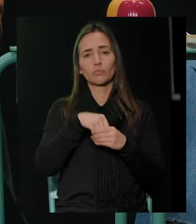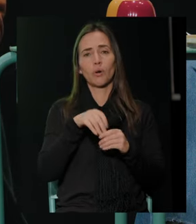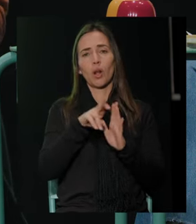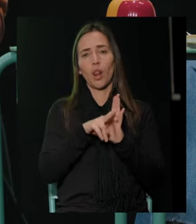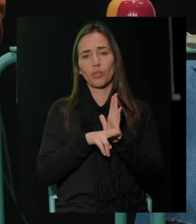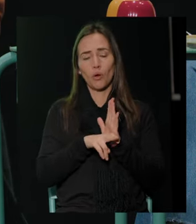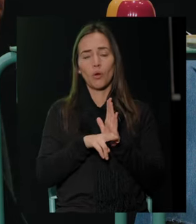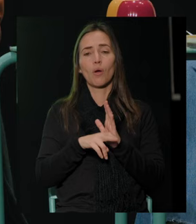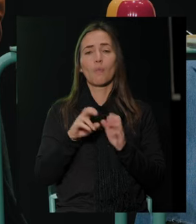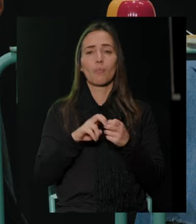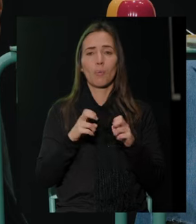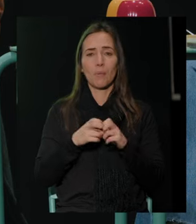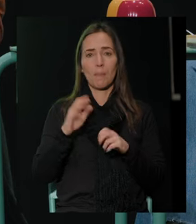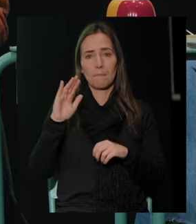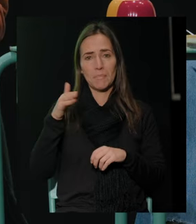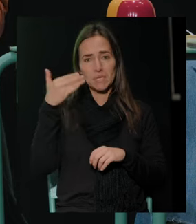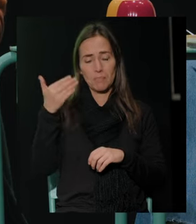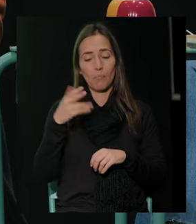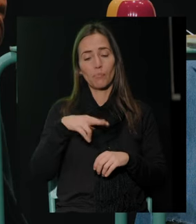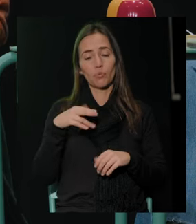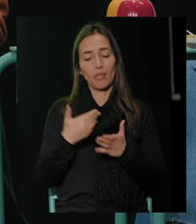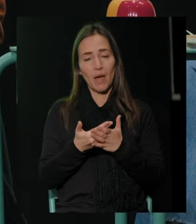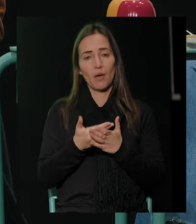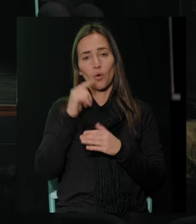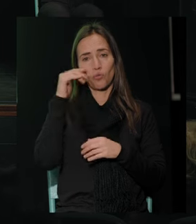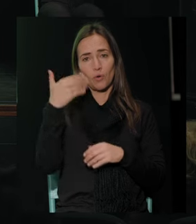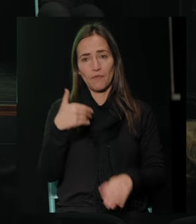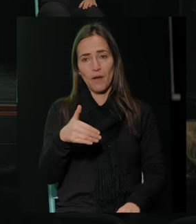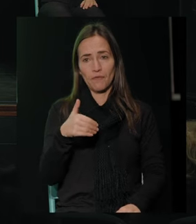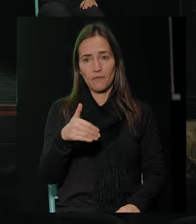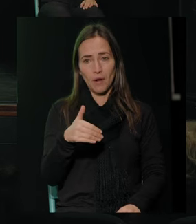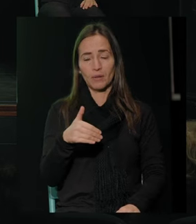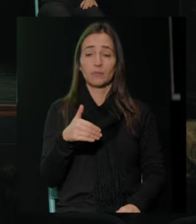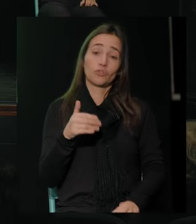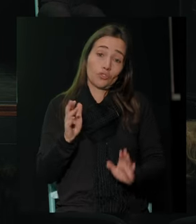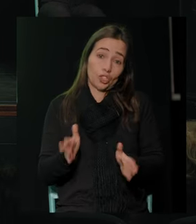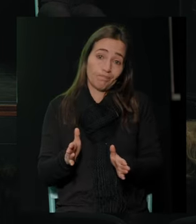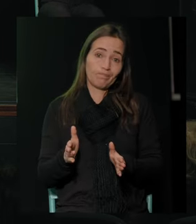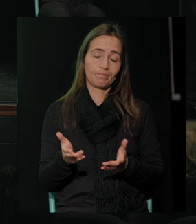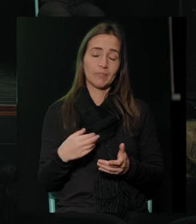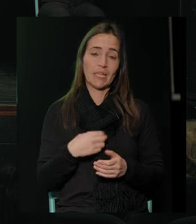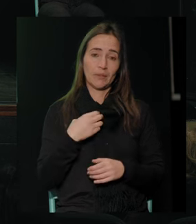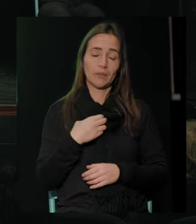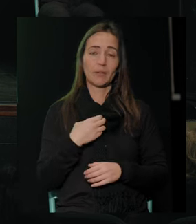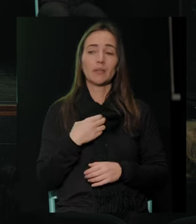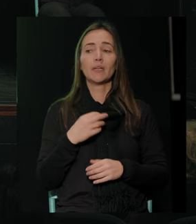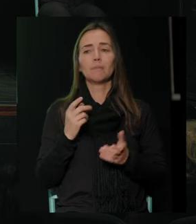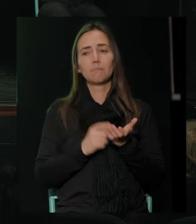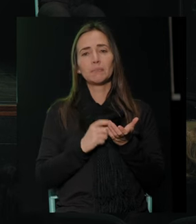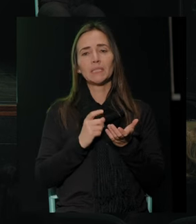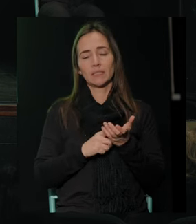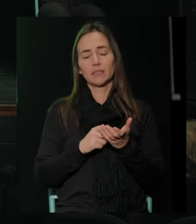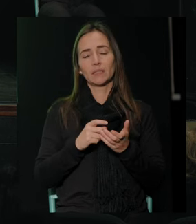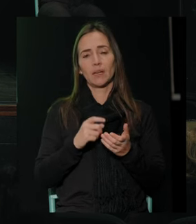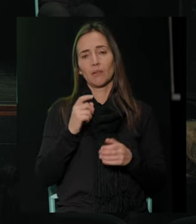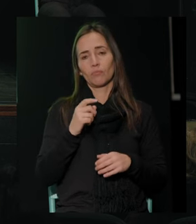como um dos principais problemas que Portugal irá enfrentar num futuro próximo, e já o enfrentamos. Portanto, há esta necessidade a nível